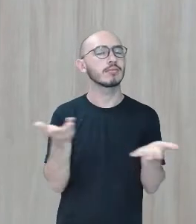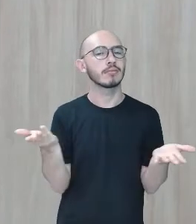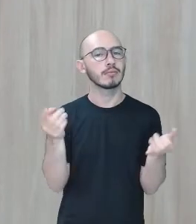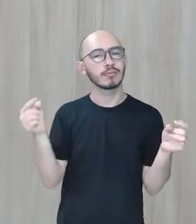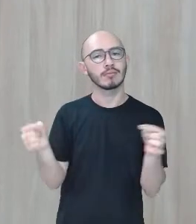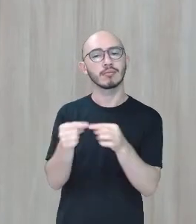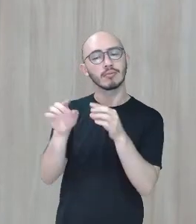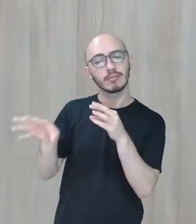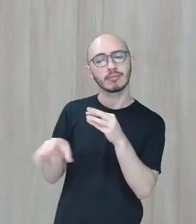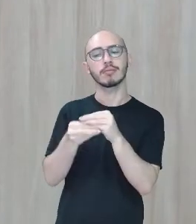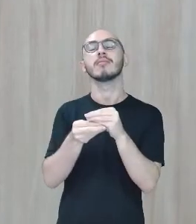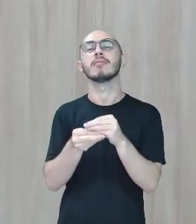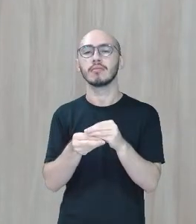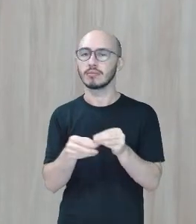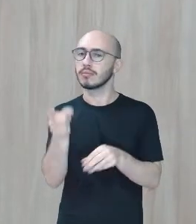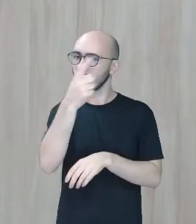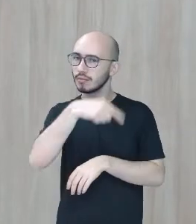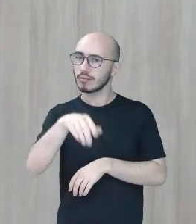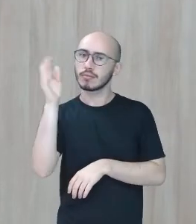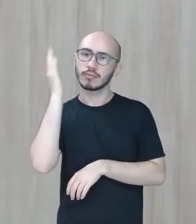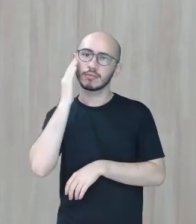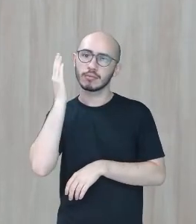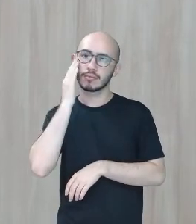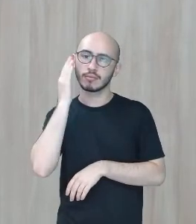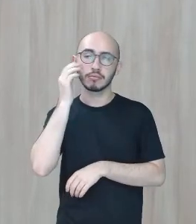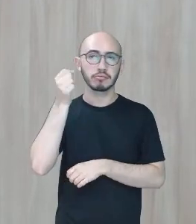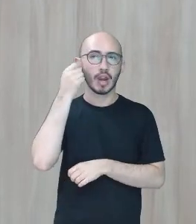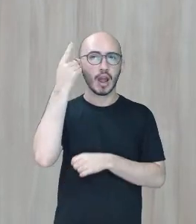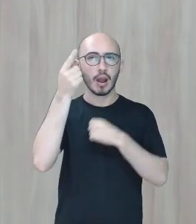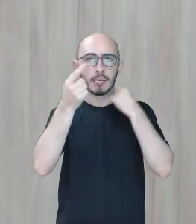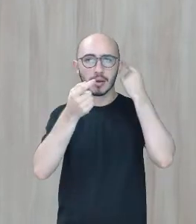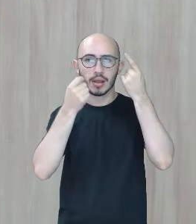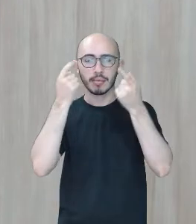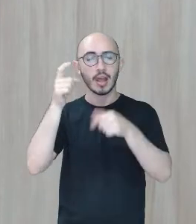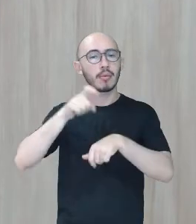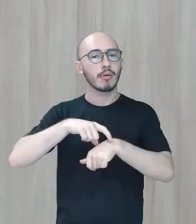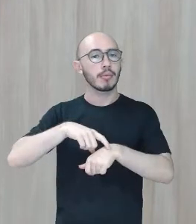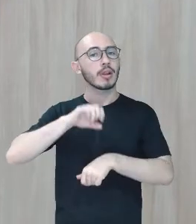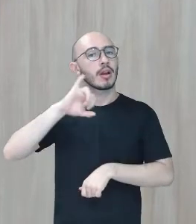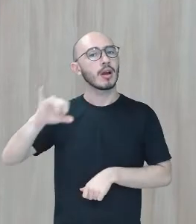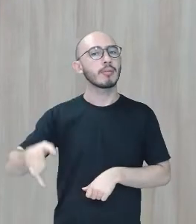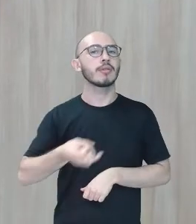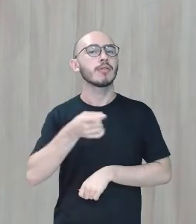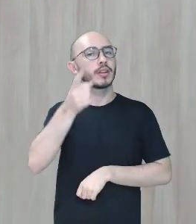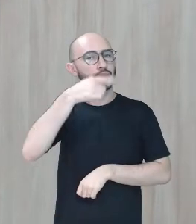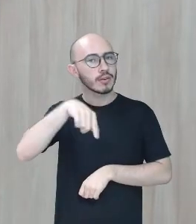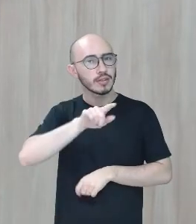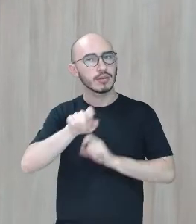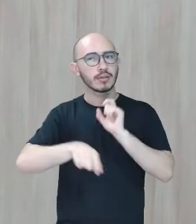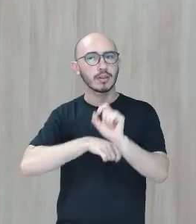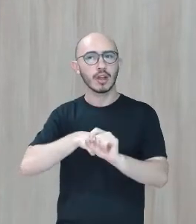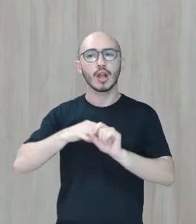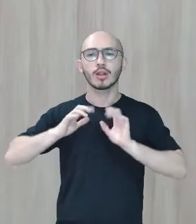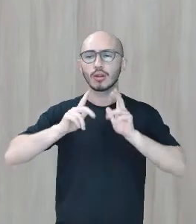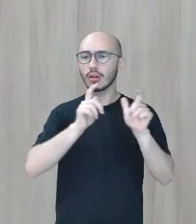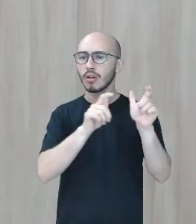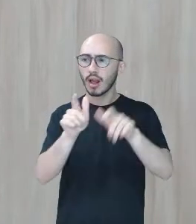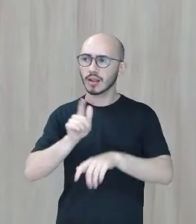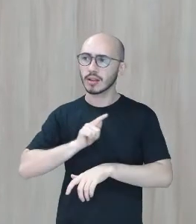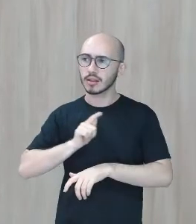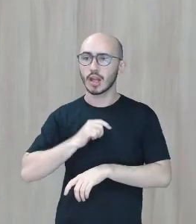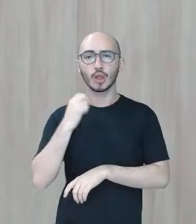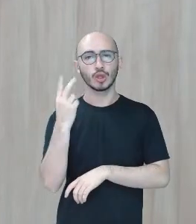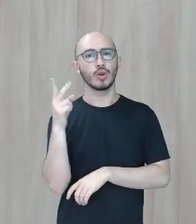aí. Então, vocês vão tendo aí várias ideias. Aproveite esse momento, porque não é em todo lugar que você